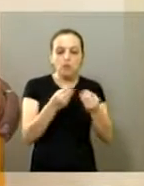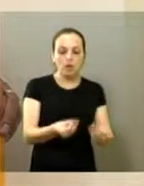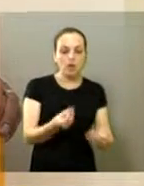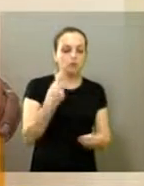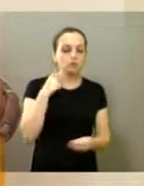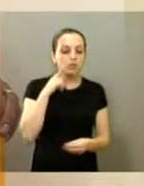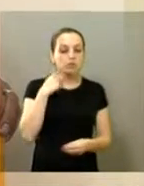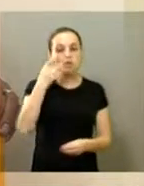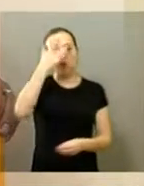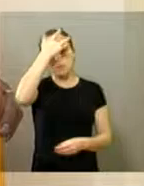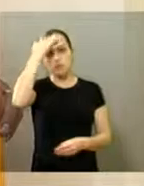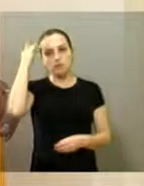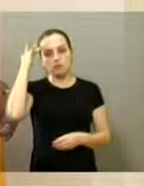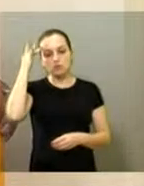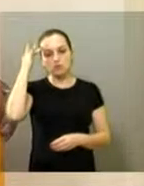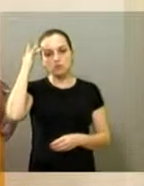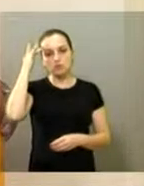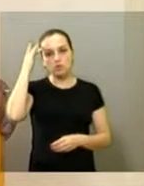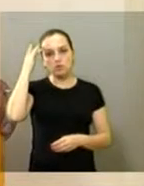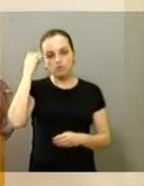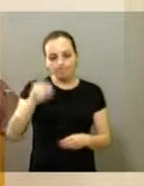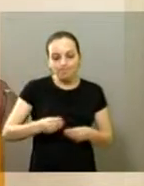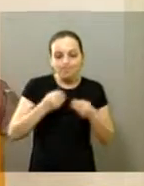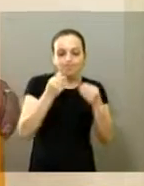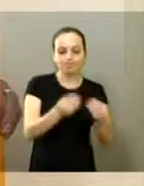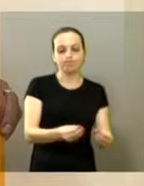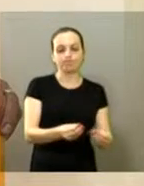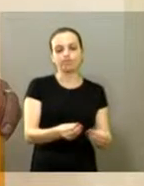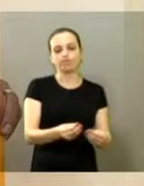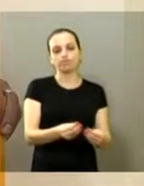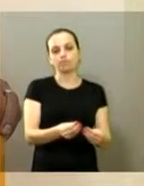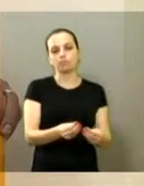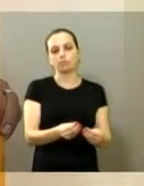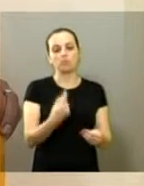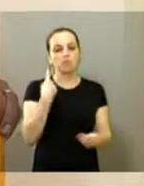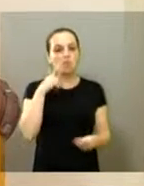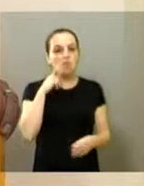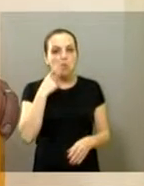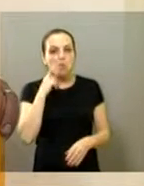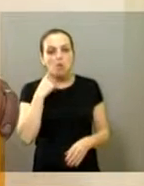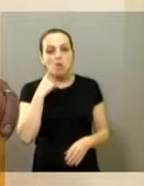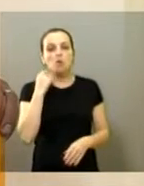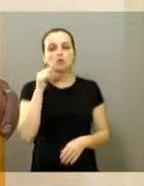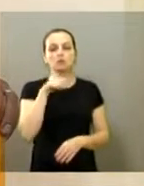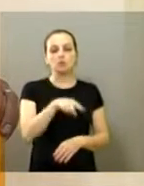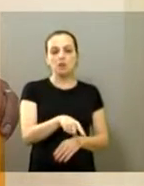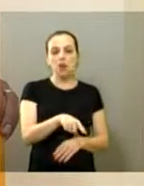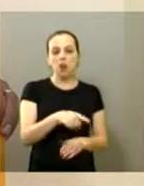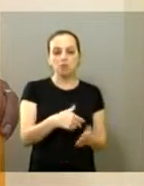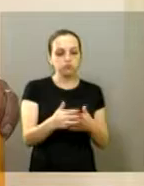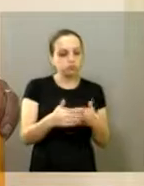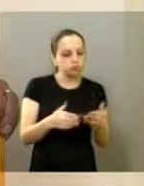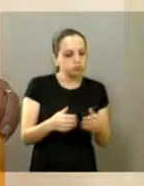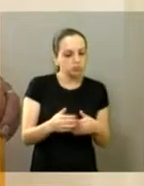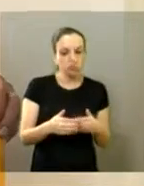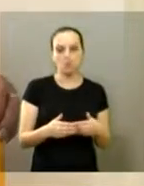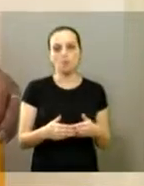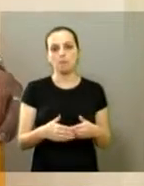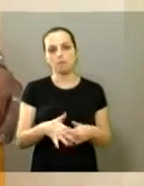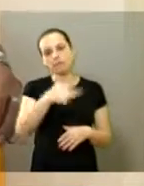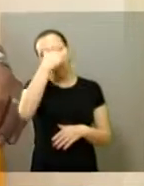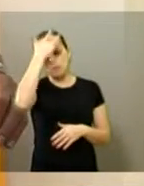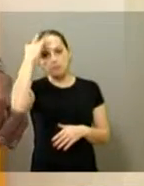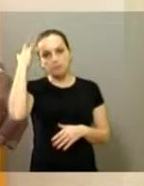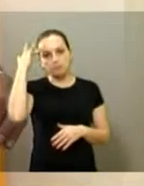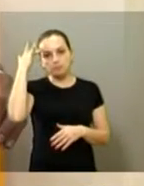minuto, senhor presidente. O senhor tem direito. Eles jogam lixo aí à vontade. Que essas pessoas,